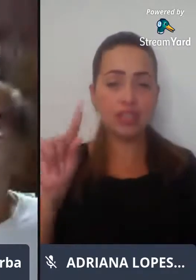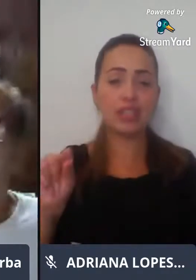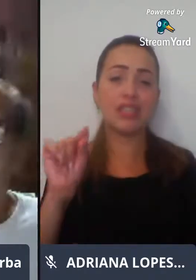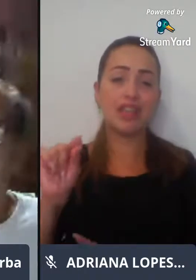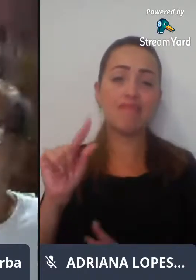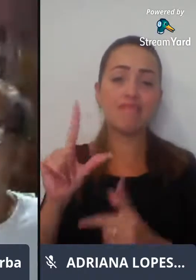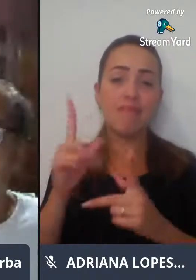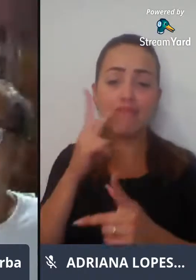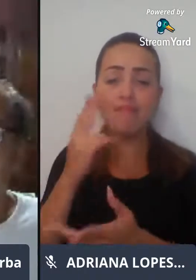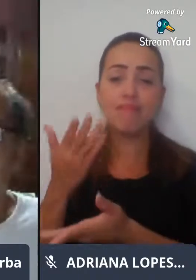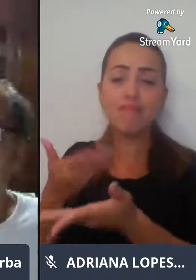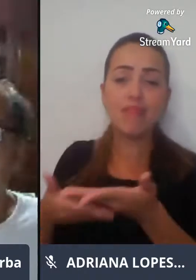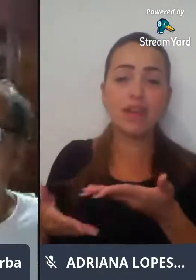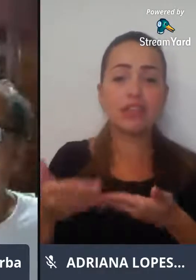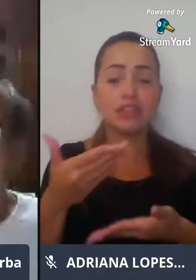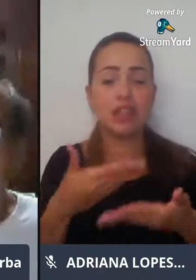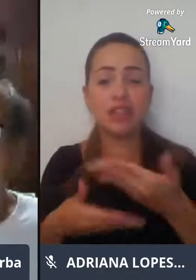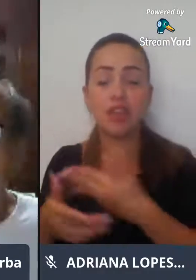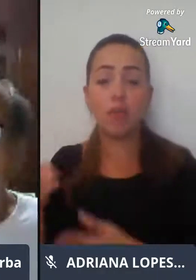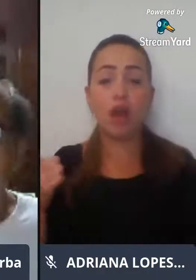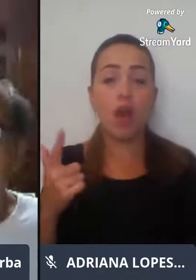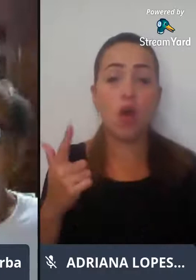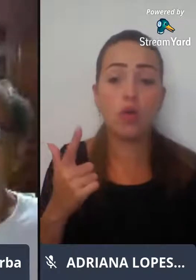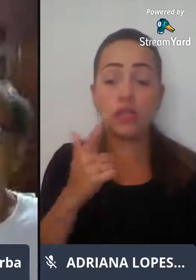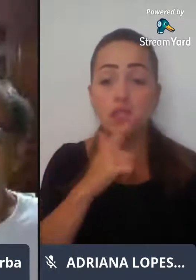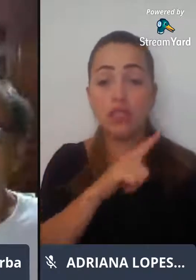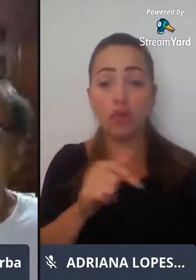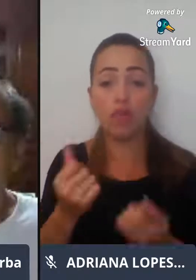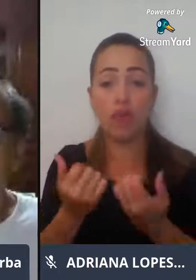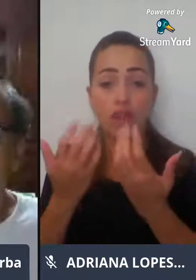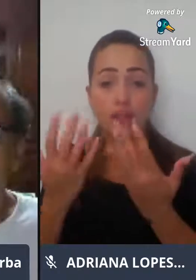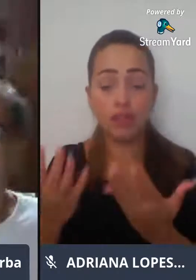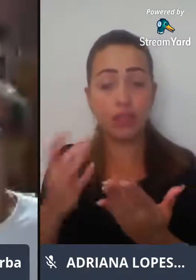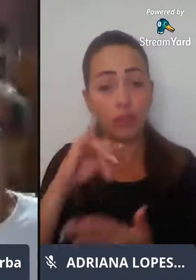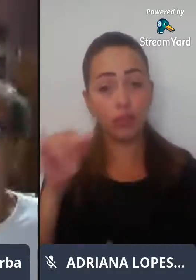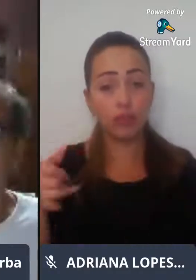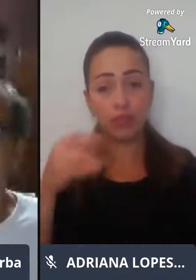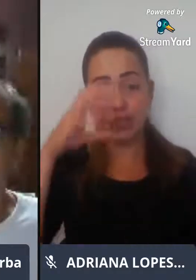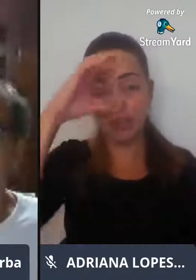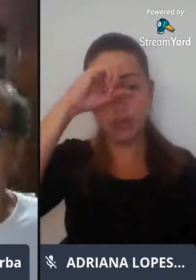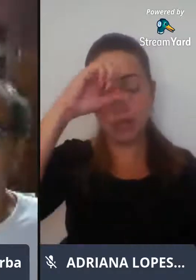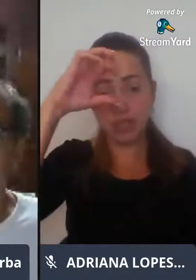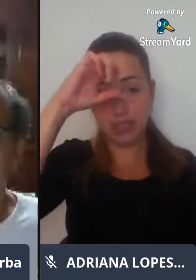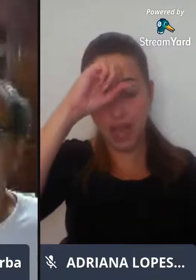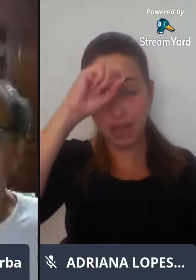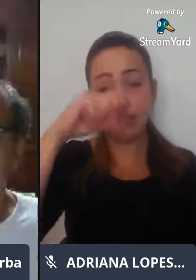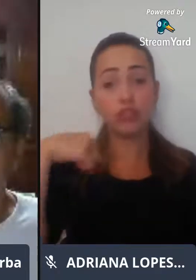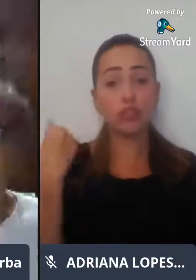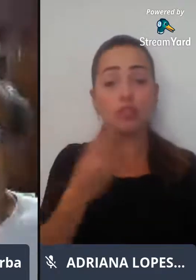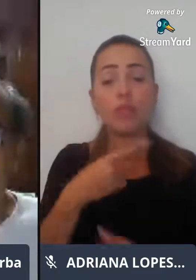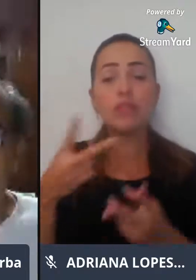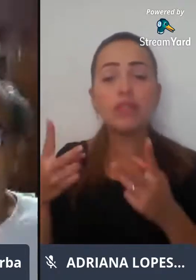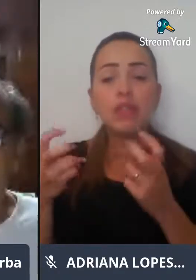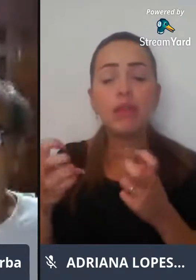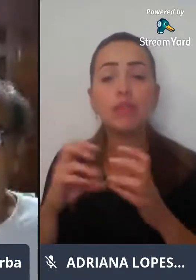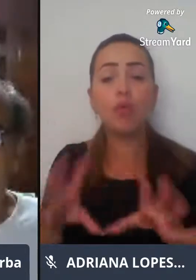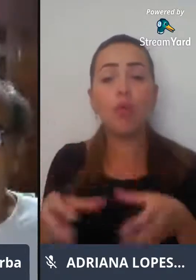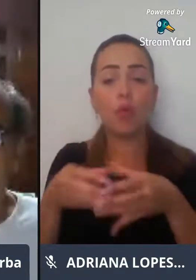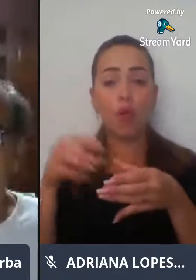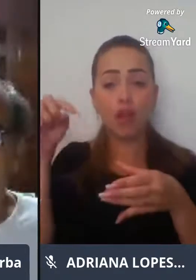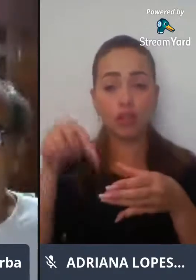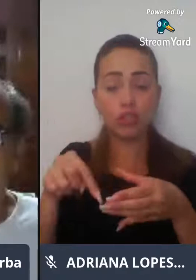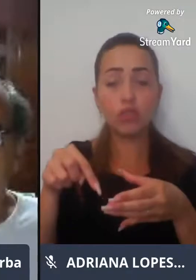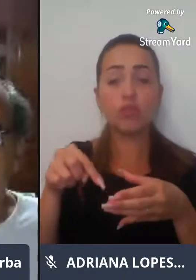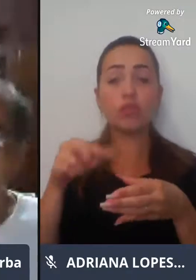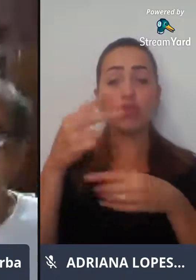oferecer as oportunidades de aprendizagem, nós percebemos que no coletivo esses vídeos já são trabalhados num